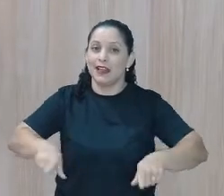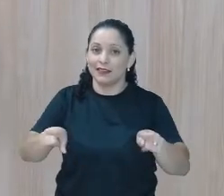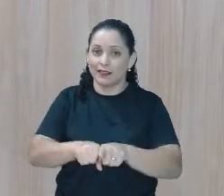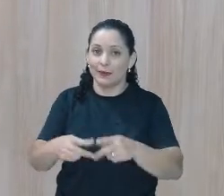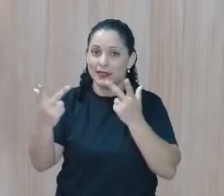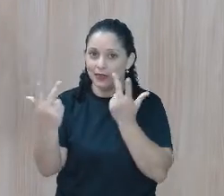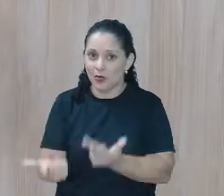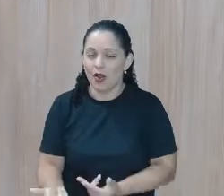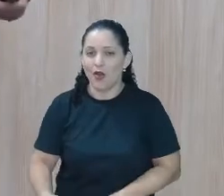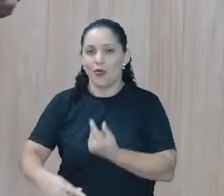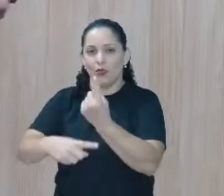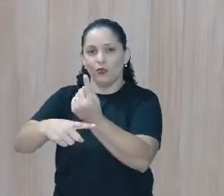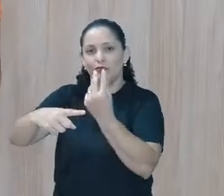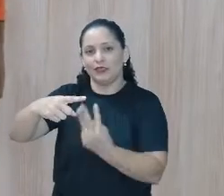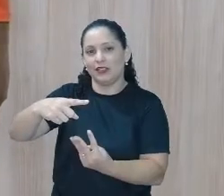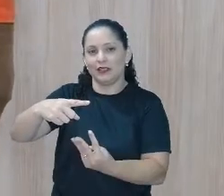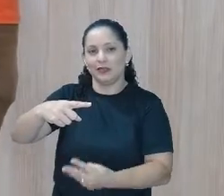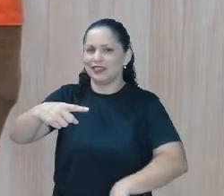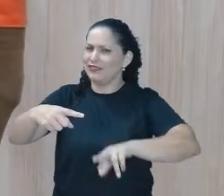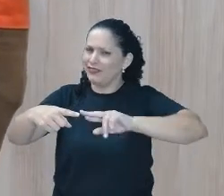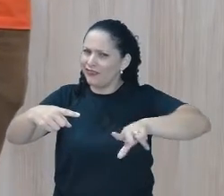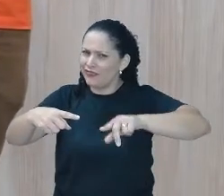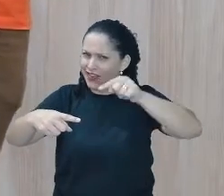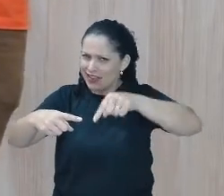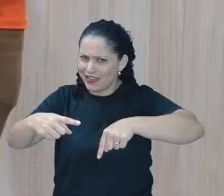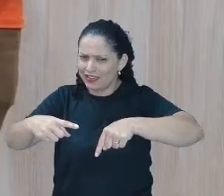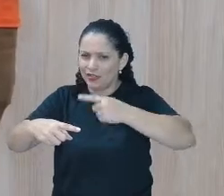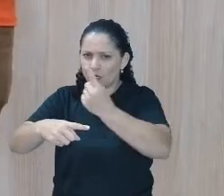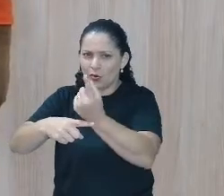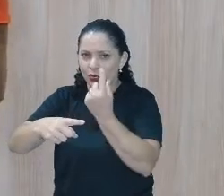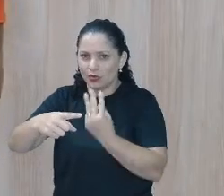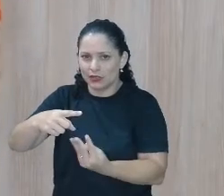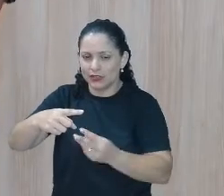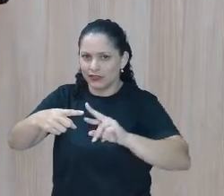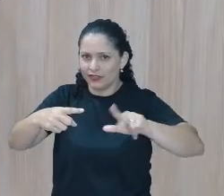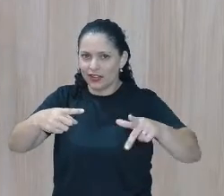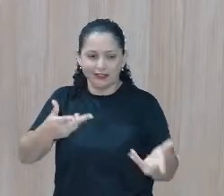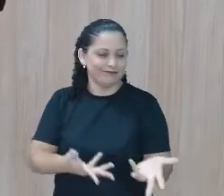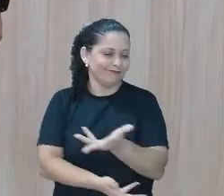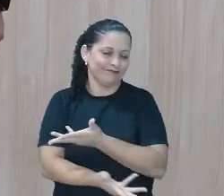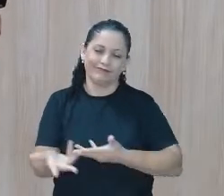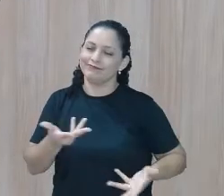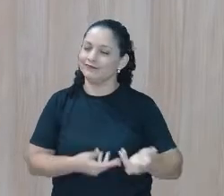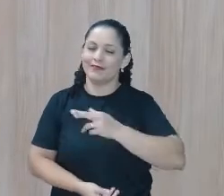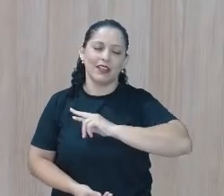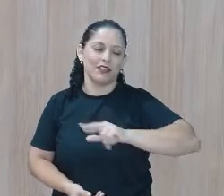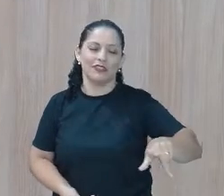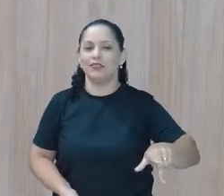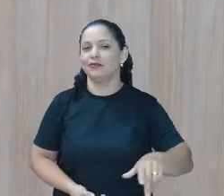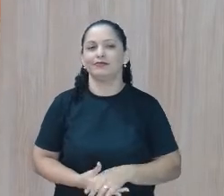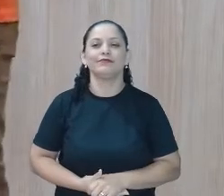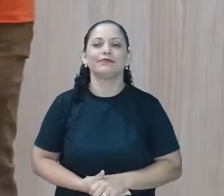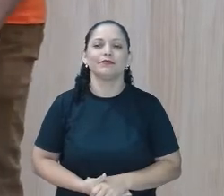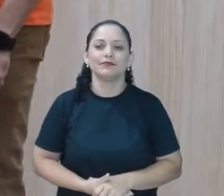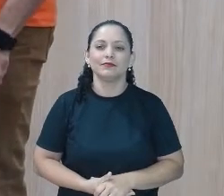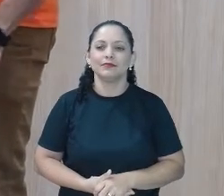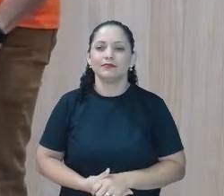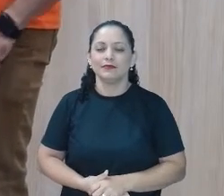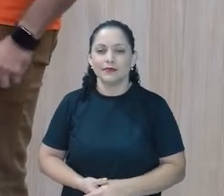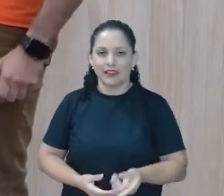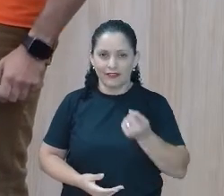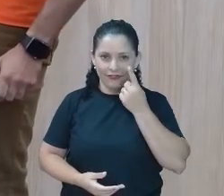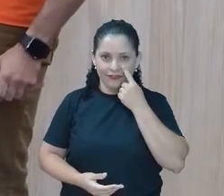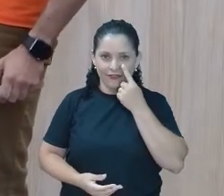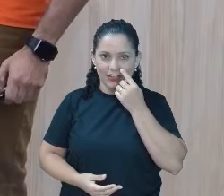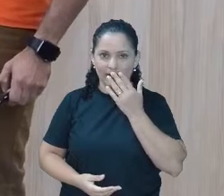Isso. Se não der 1/3, esses números aí não são diretamente proporcionais. Tá joia?